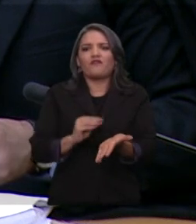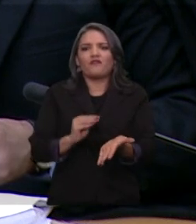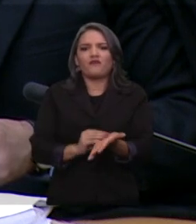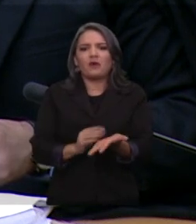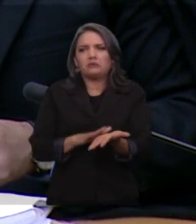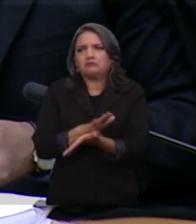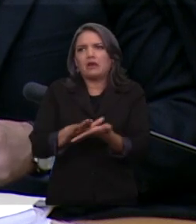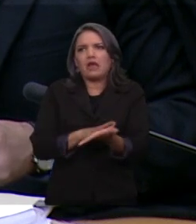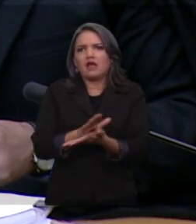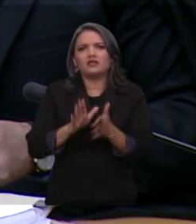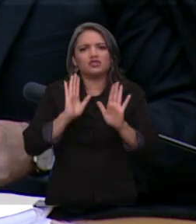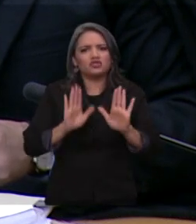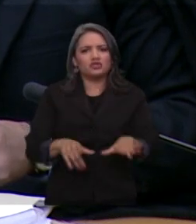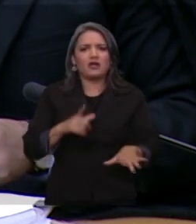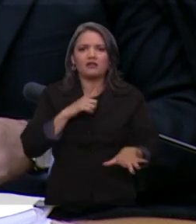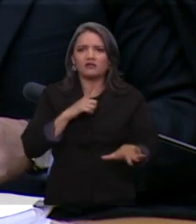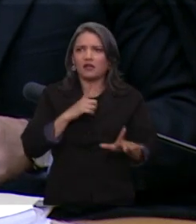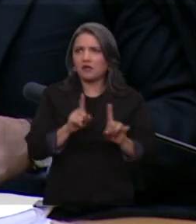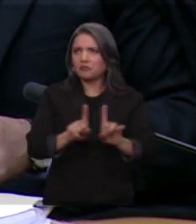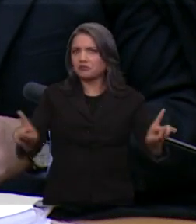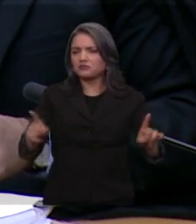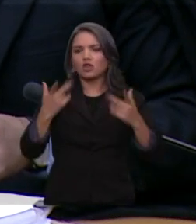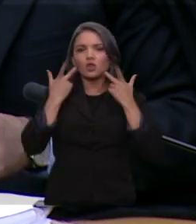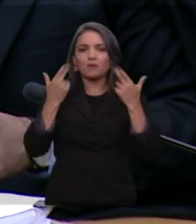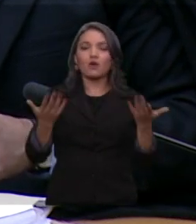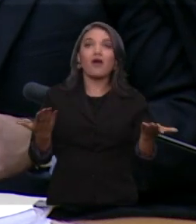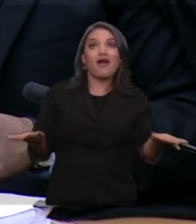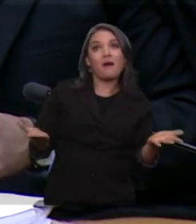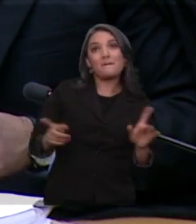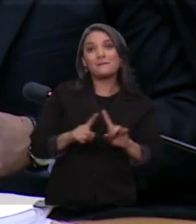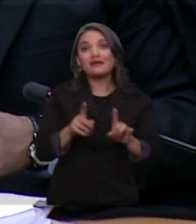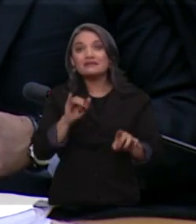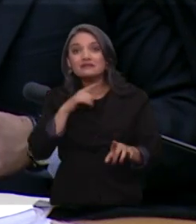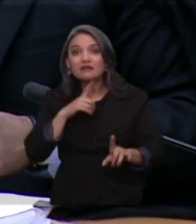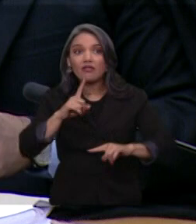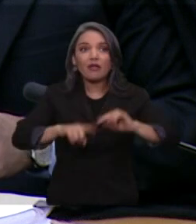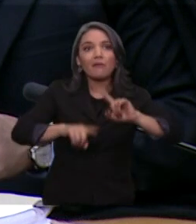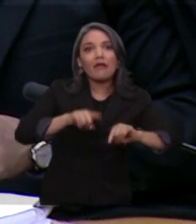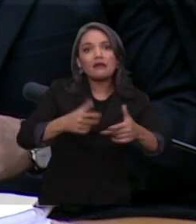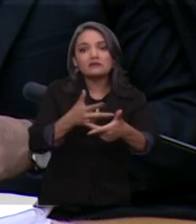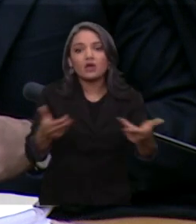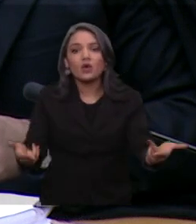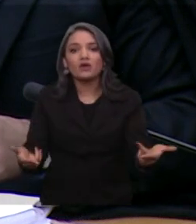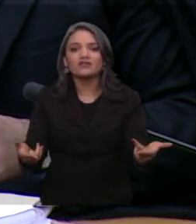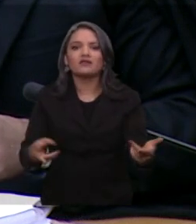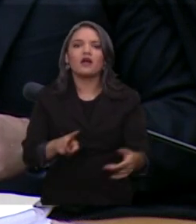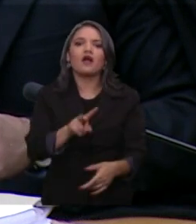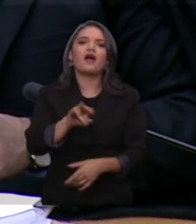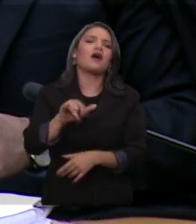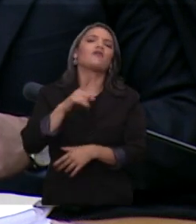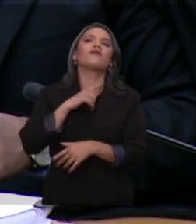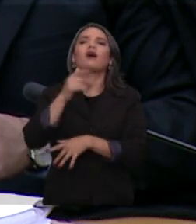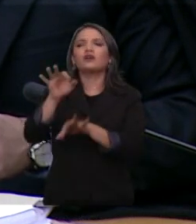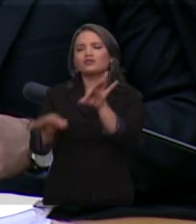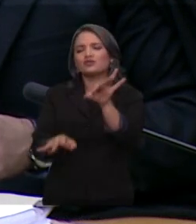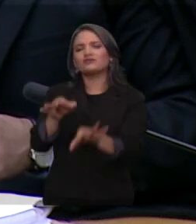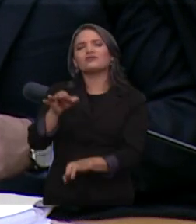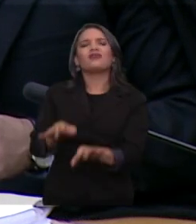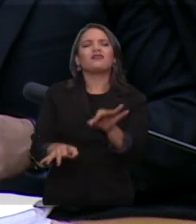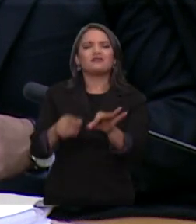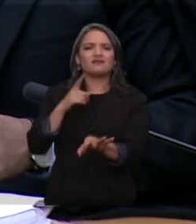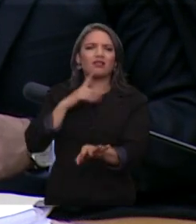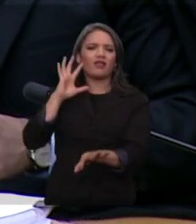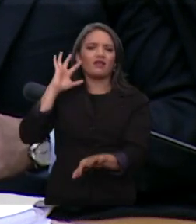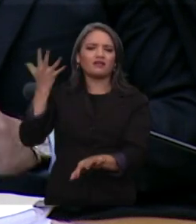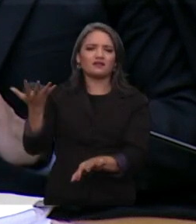poder desvincular o casal. Ah, tem bens? A partilha vai ser julgada pelas vias próprias. Hoje, se